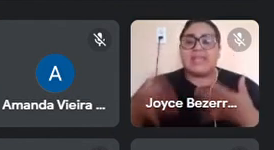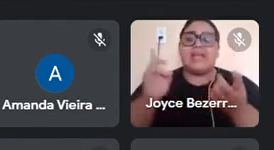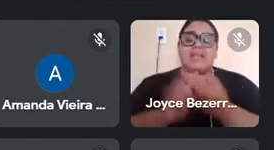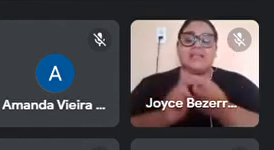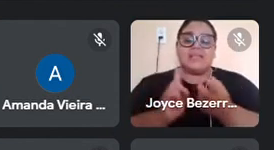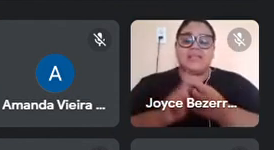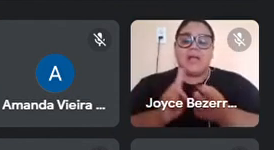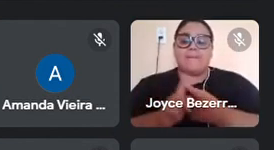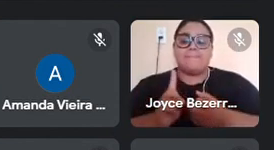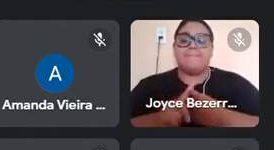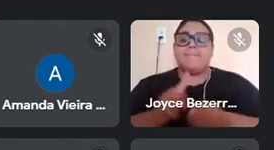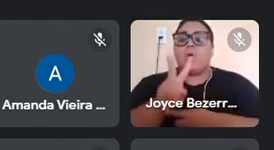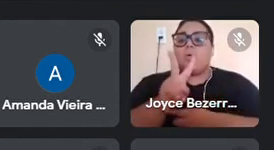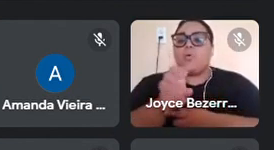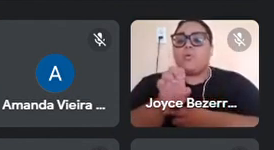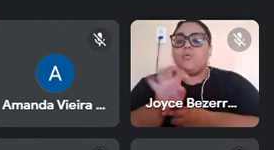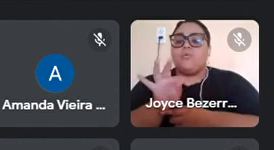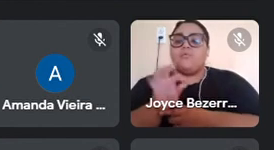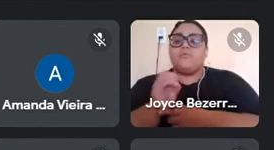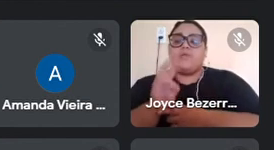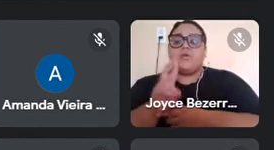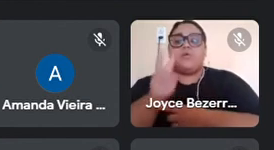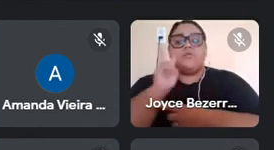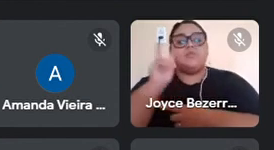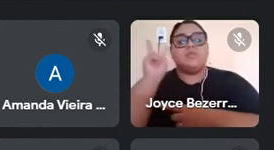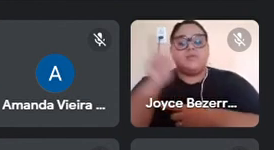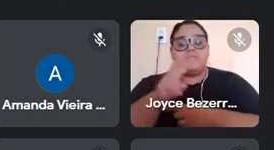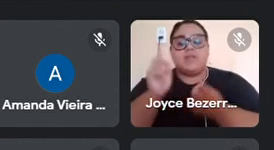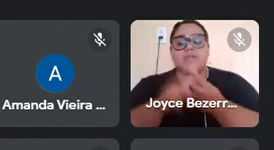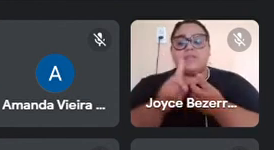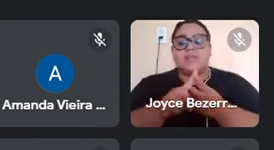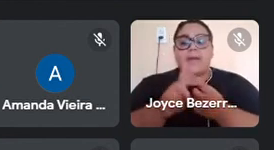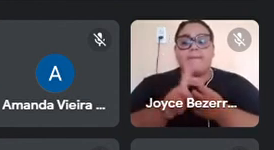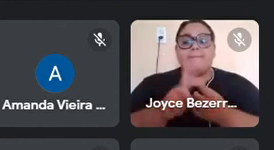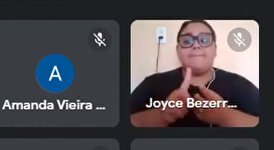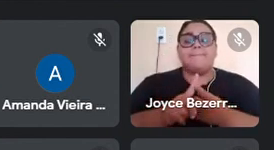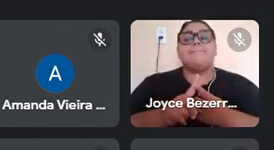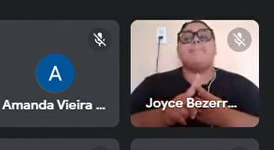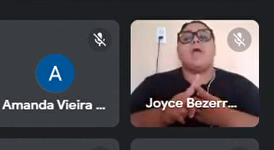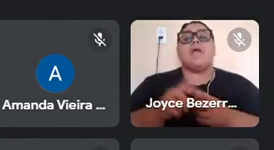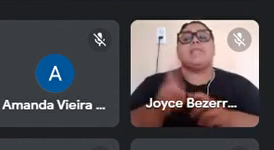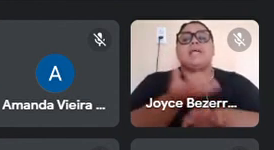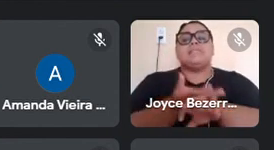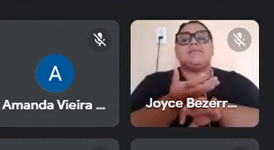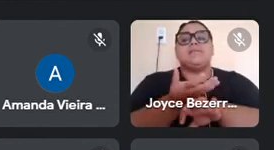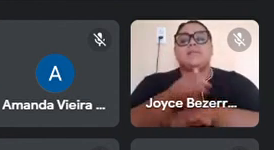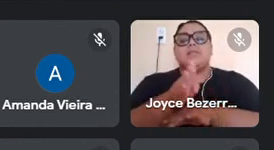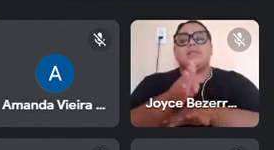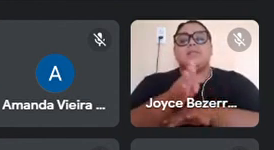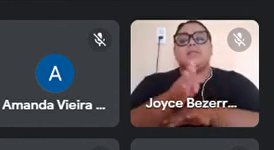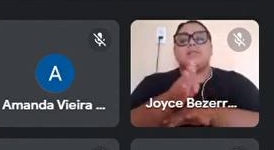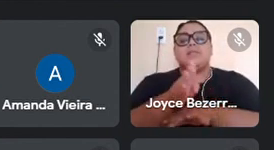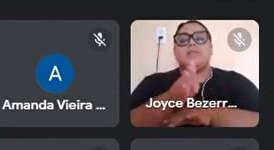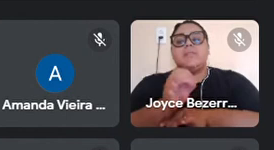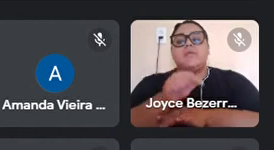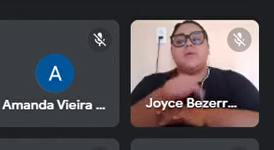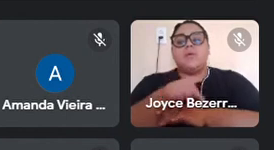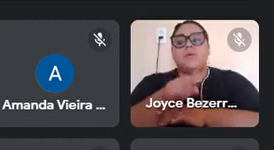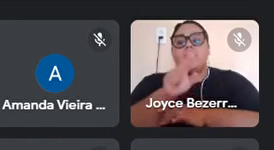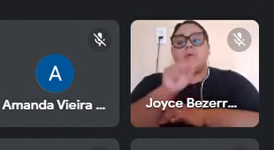um vetor, acredito que vocês viram isso em bioquímica, certo? Ela só pode se associar aqui